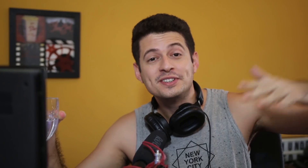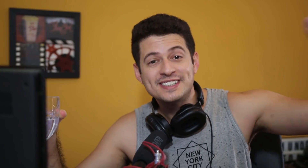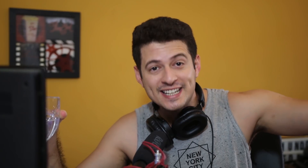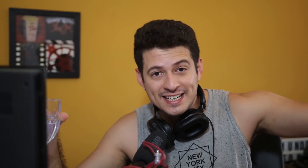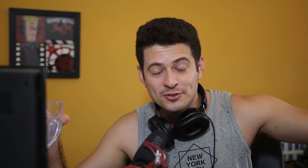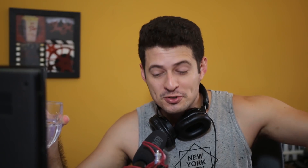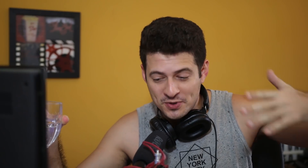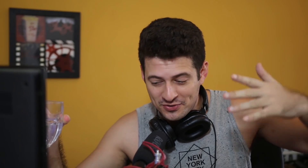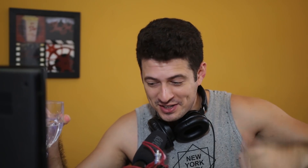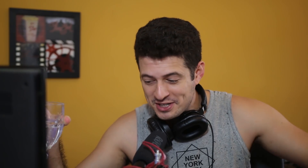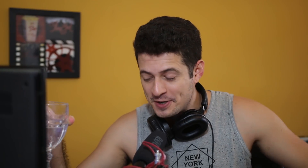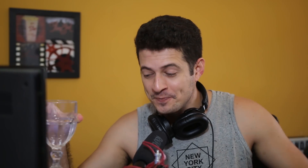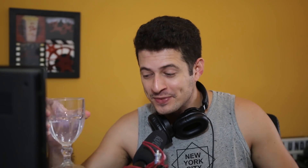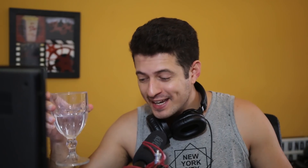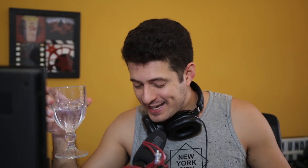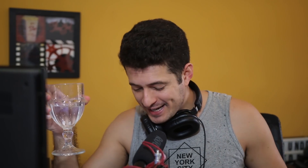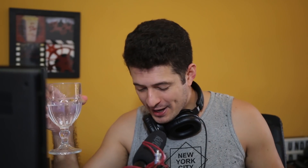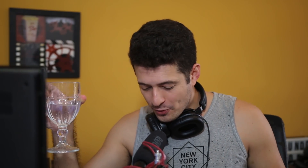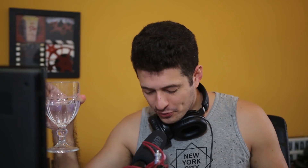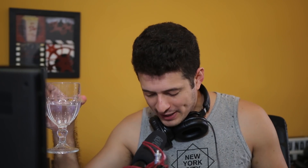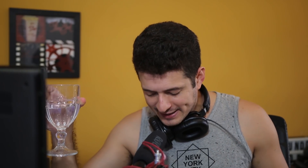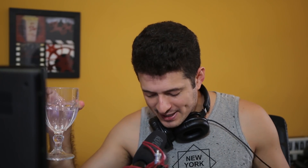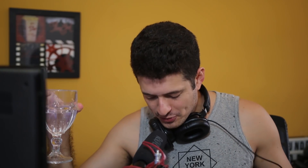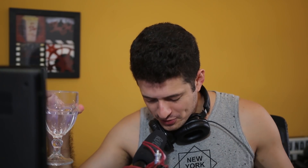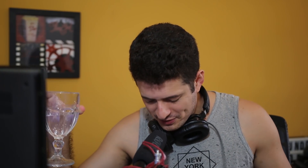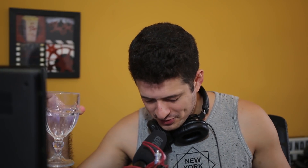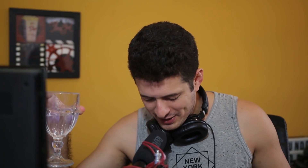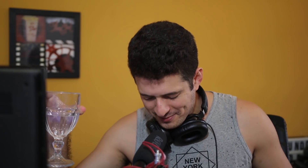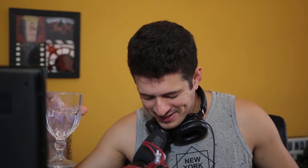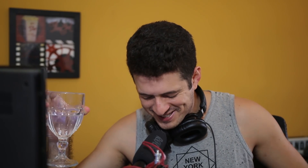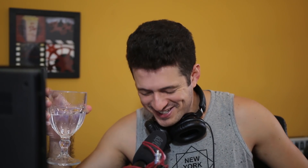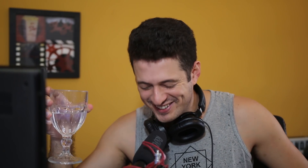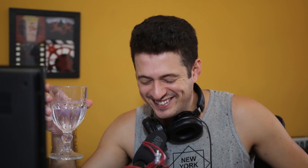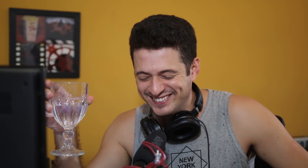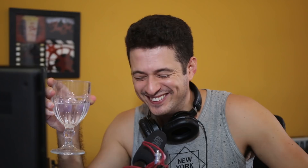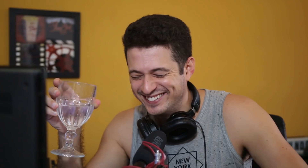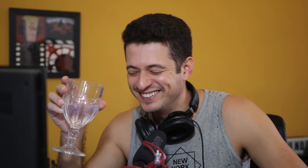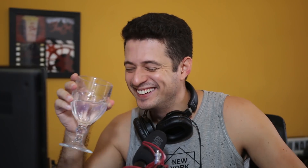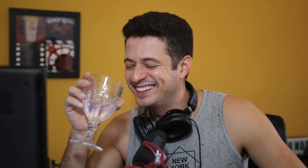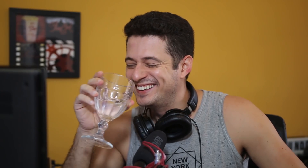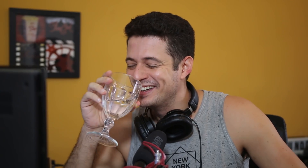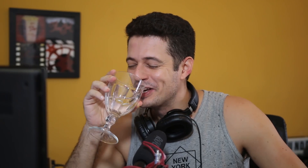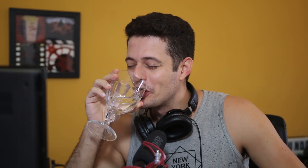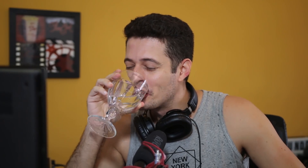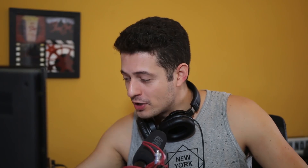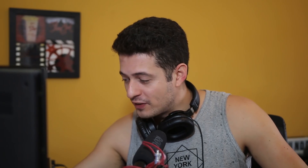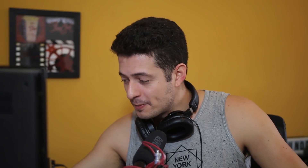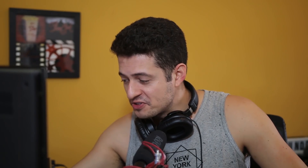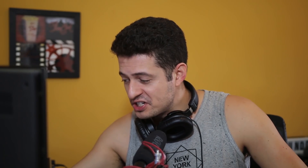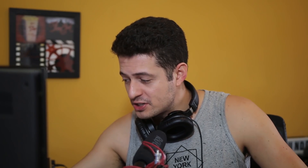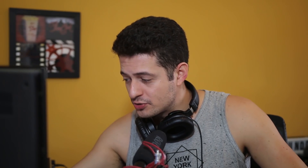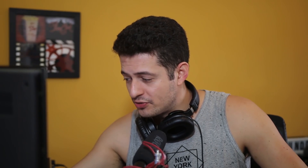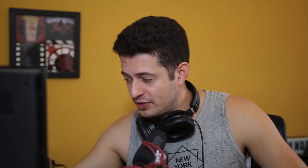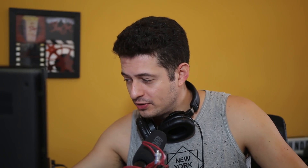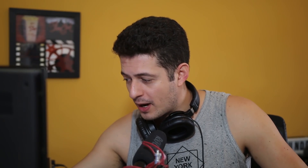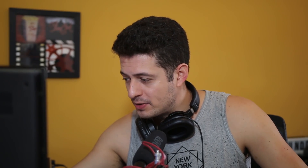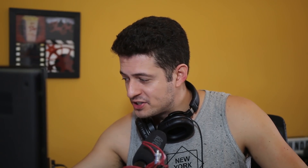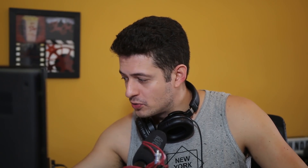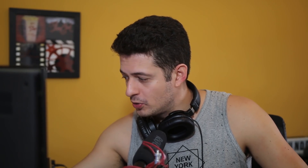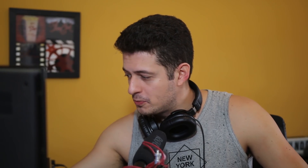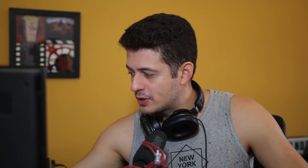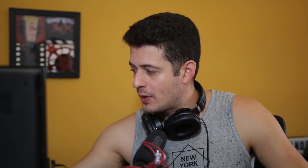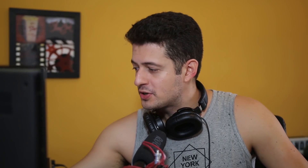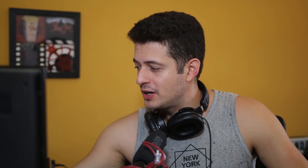o que aconteceria em 2020, e eu fui atrás de alguns vídeos do Cabo Daciolo. Eu já falei pra vocês que eu sou fã do